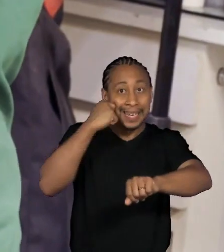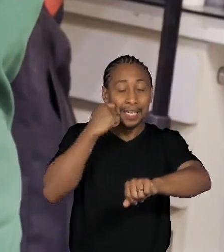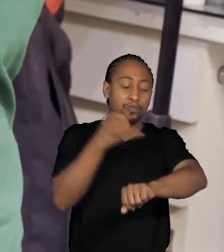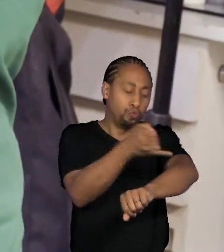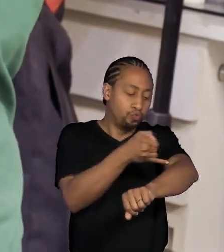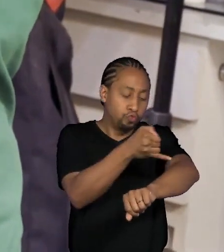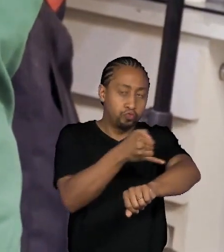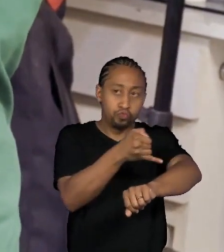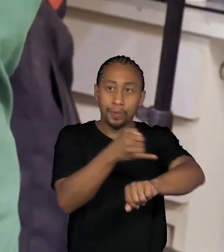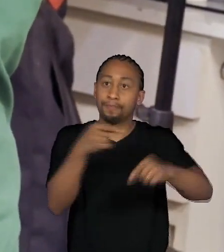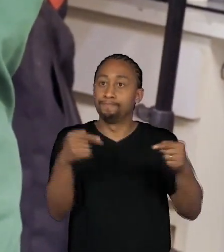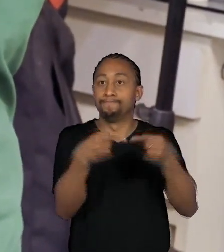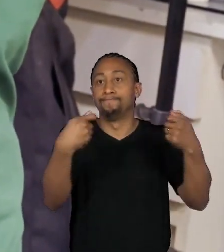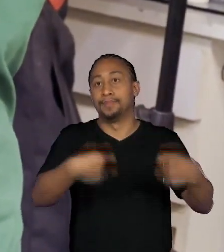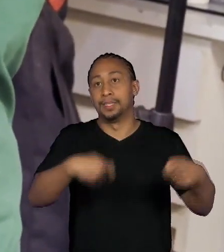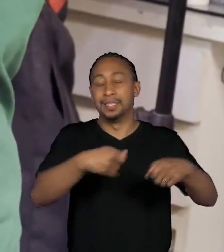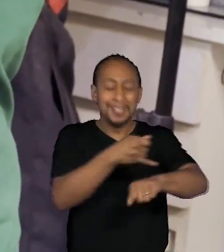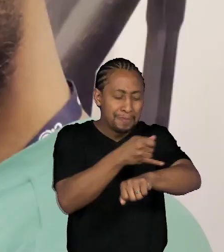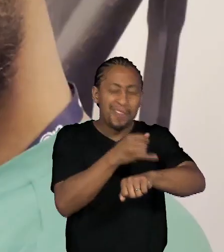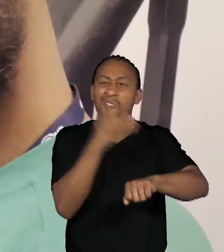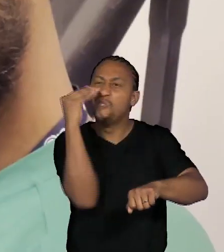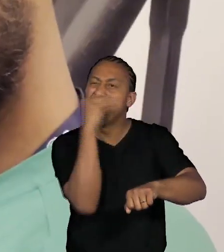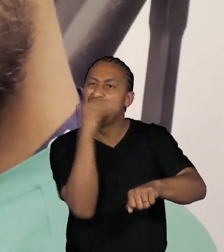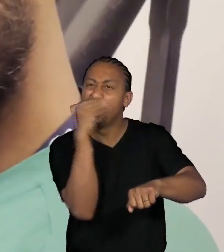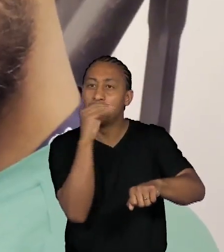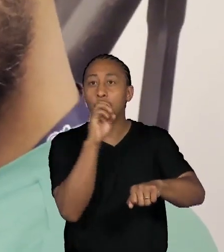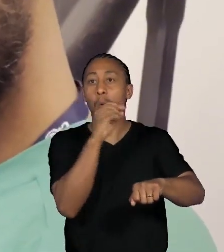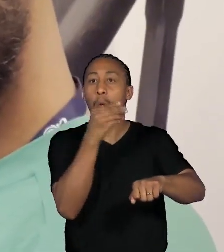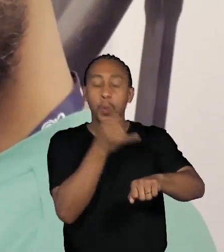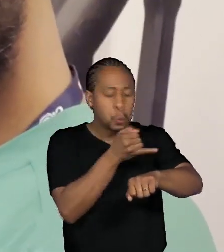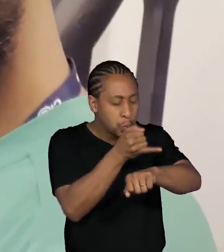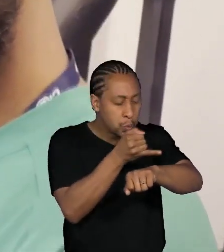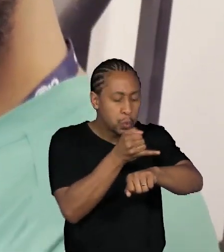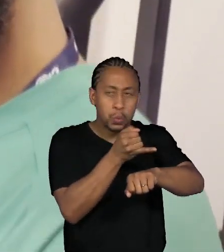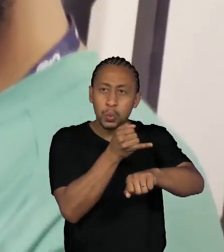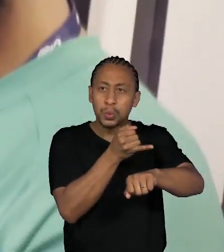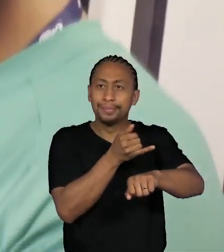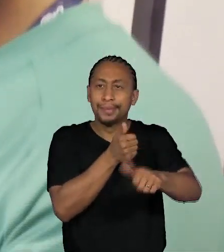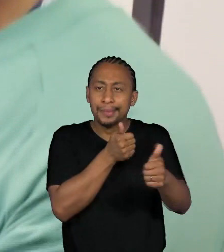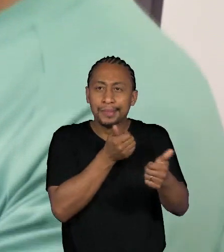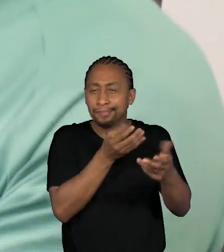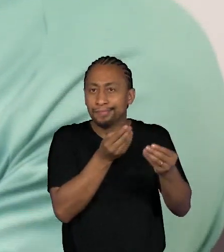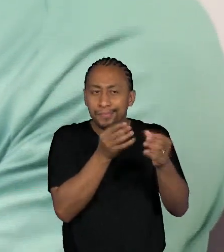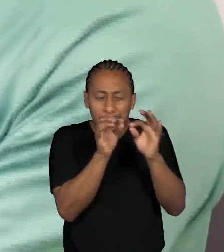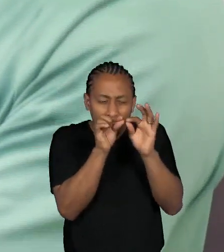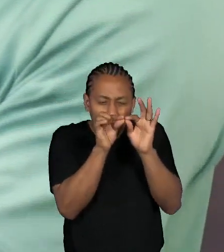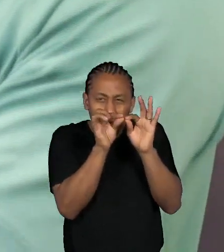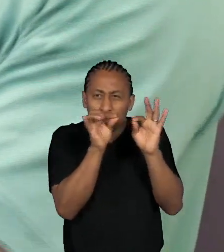tinta que tenha um pigmento mais fraco ou com traços mais próximos, uma